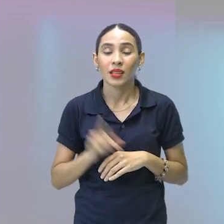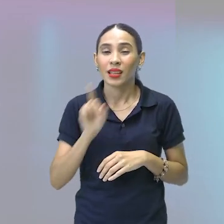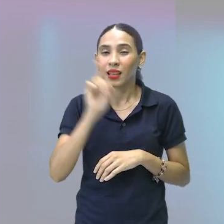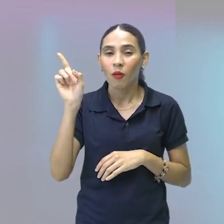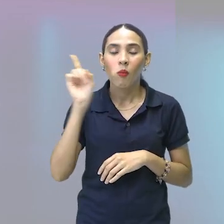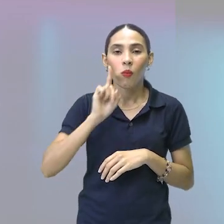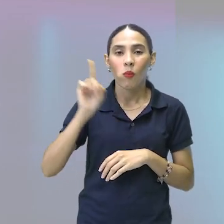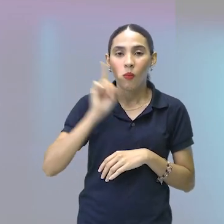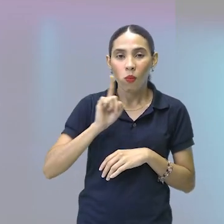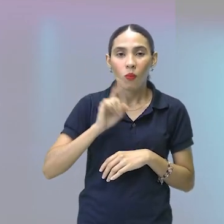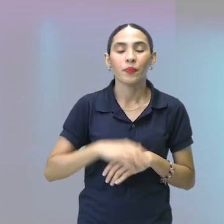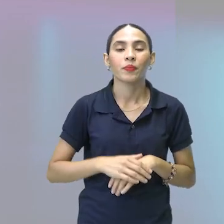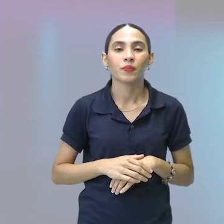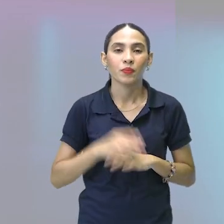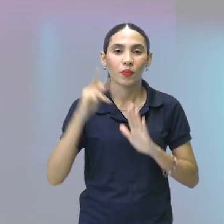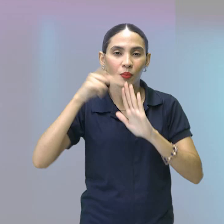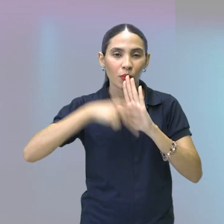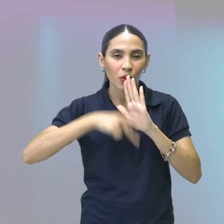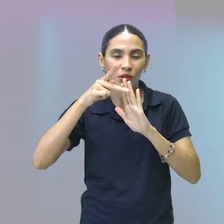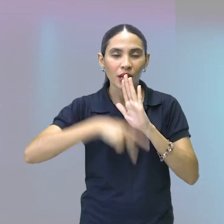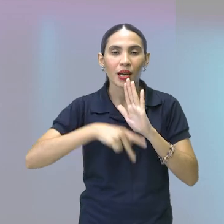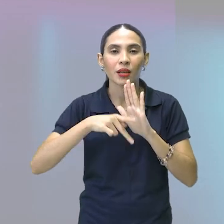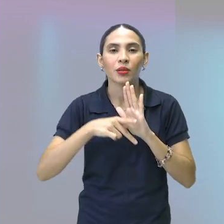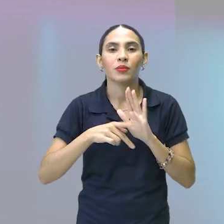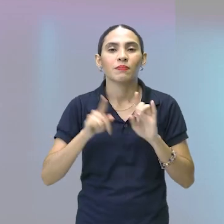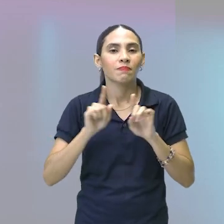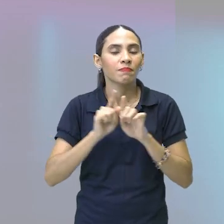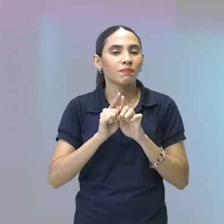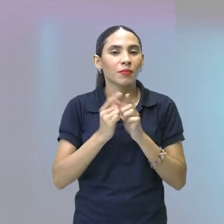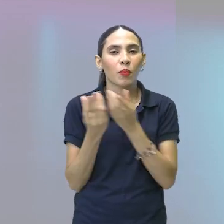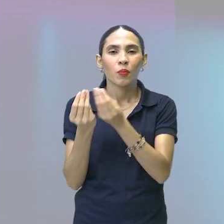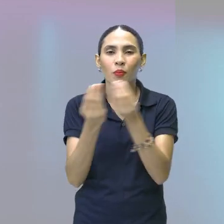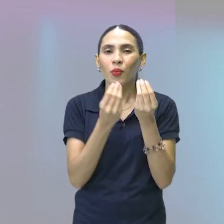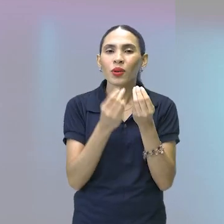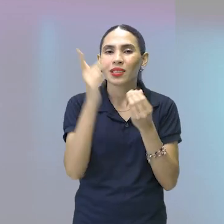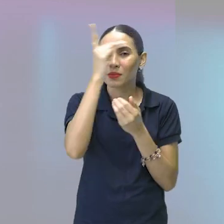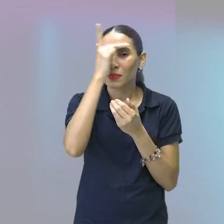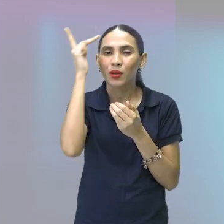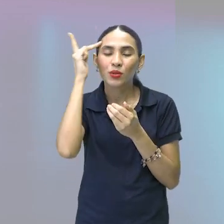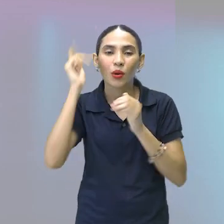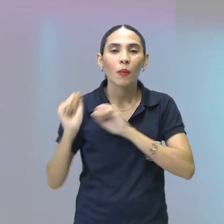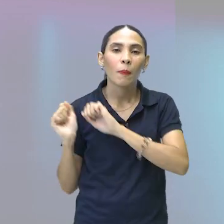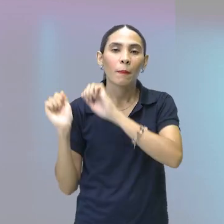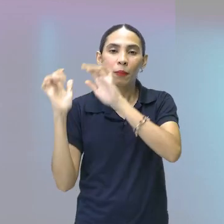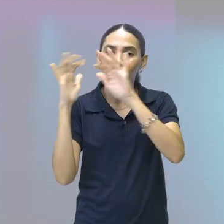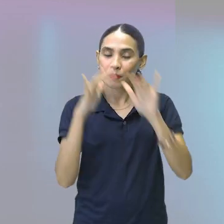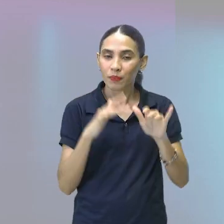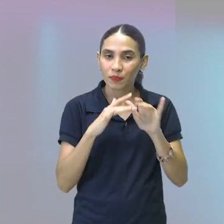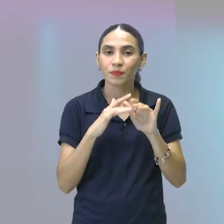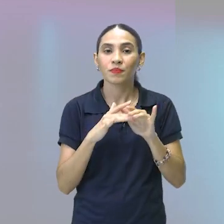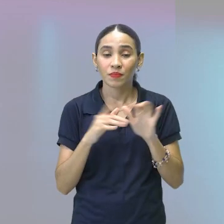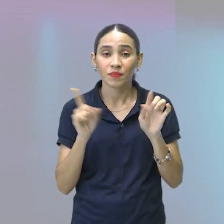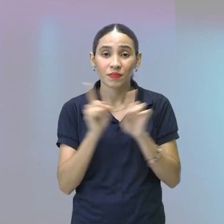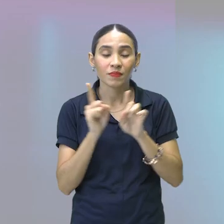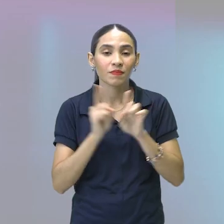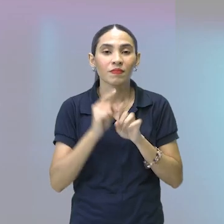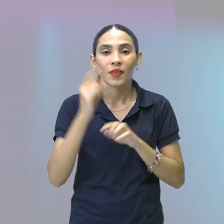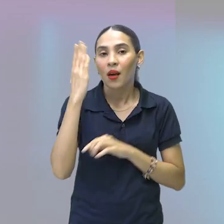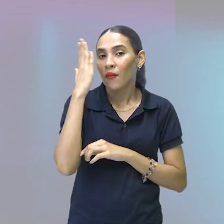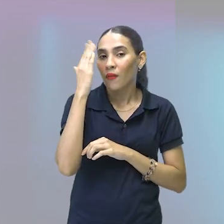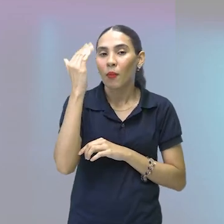em Miami, né? É um projeto que levou milhares de pessoas para lá, que a Miami